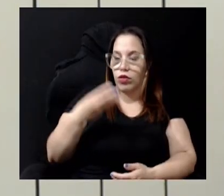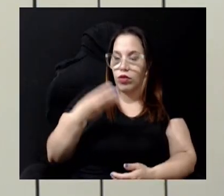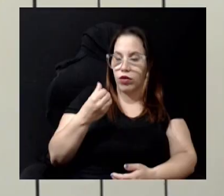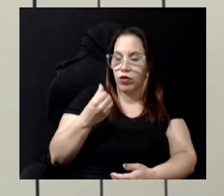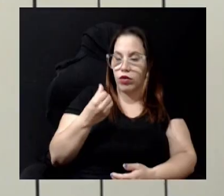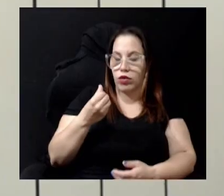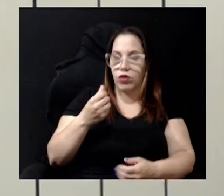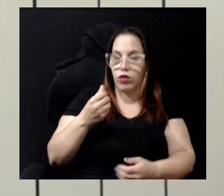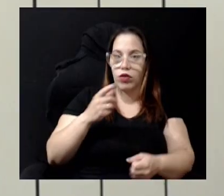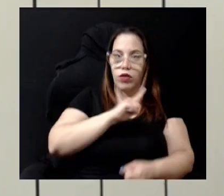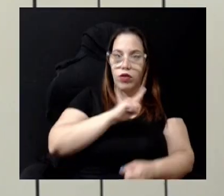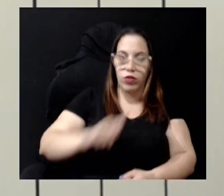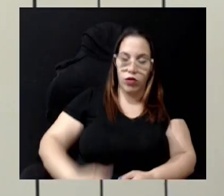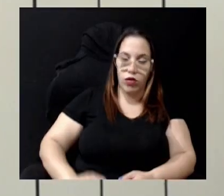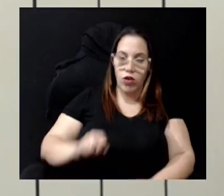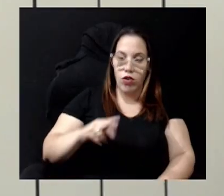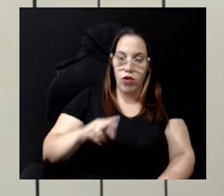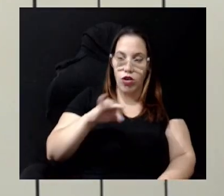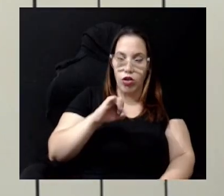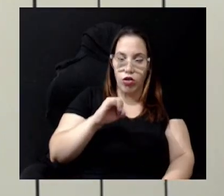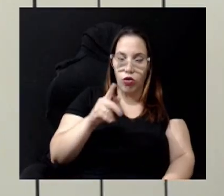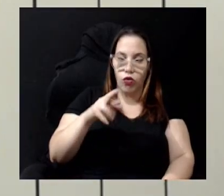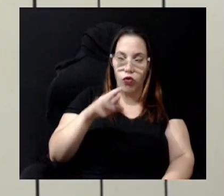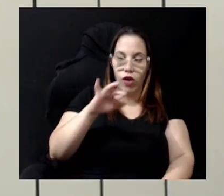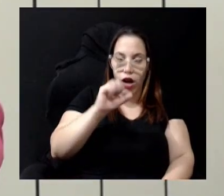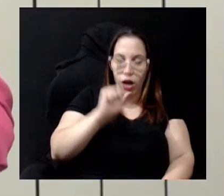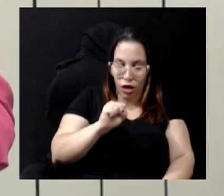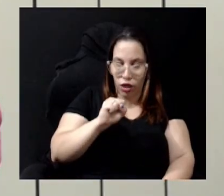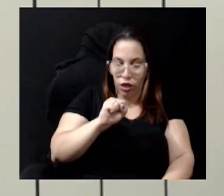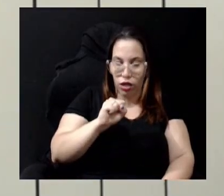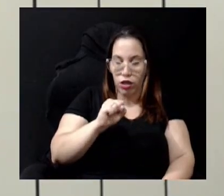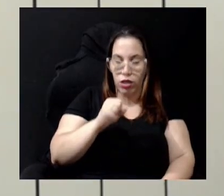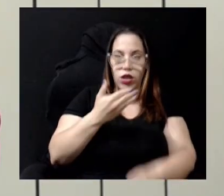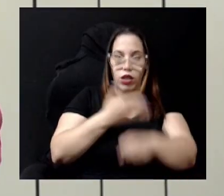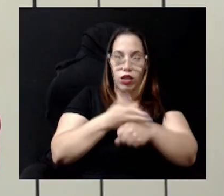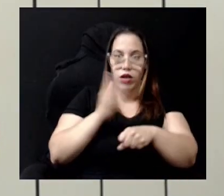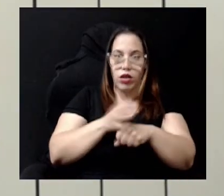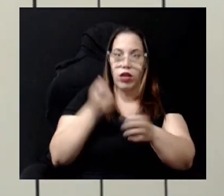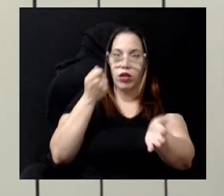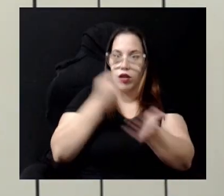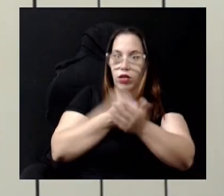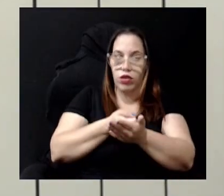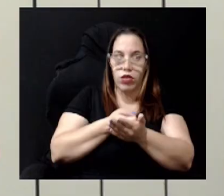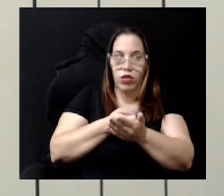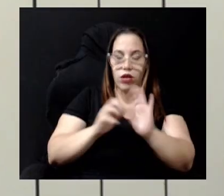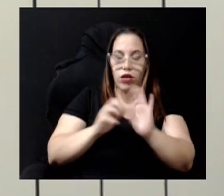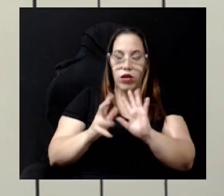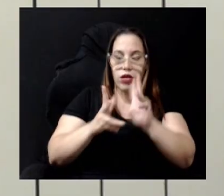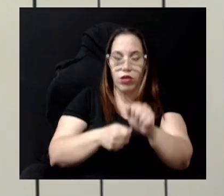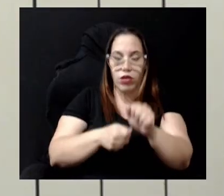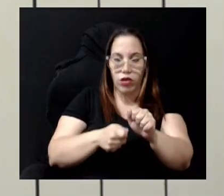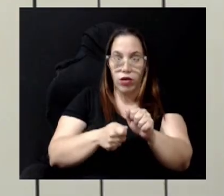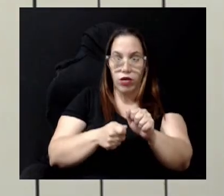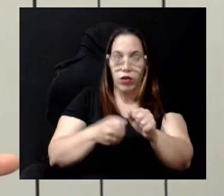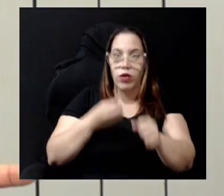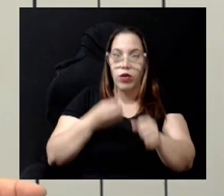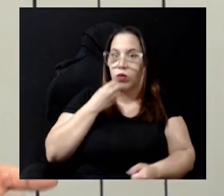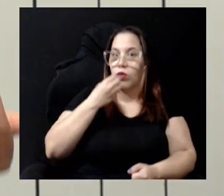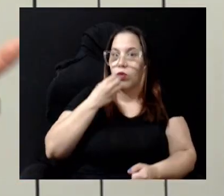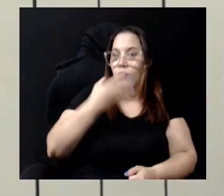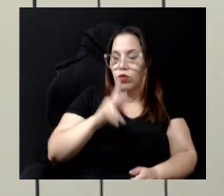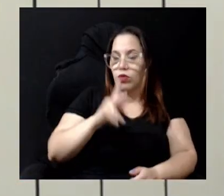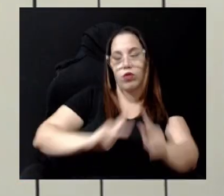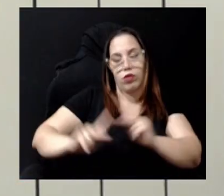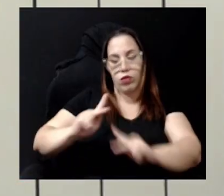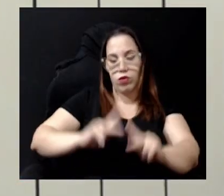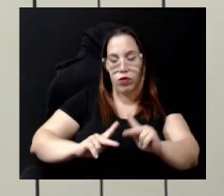de Getúlio Vargas, tá? A prática dessa medida já universal traz grandes benefícios ao público, em consequência